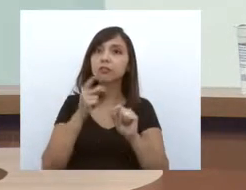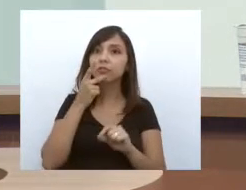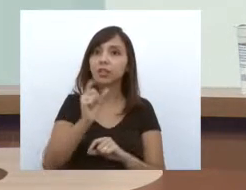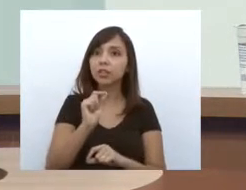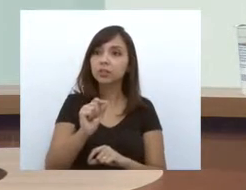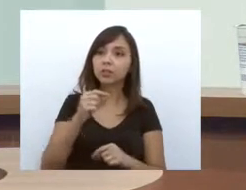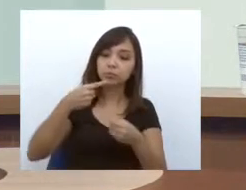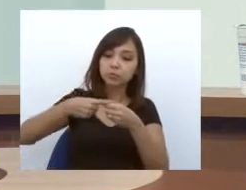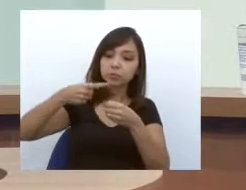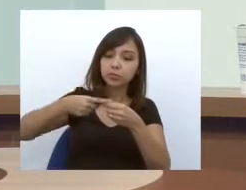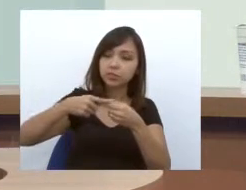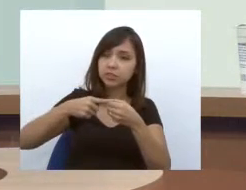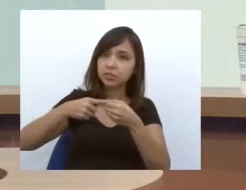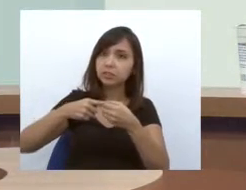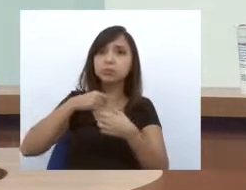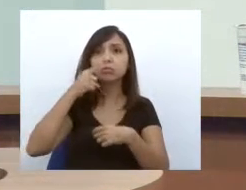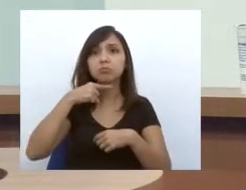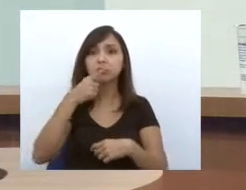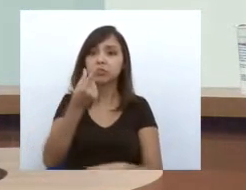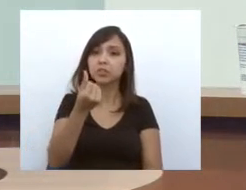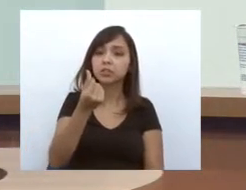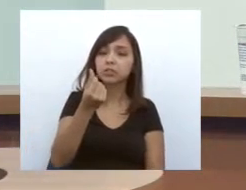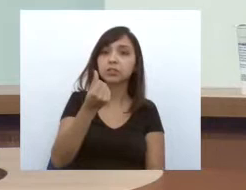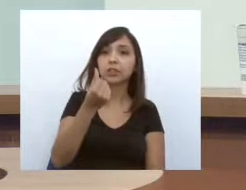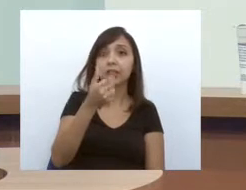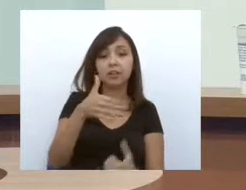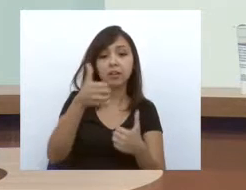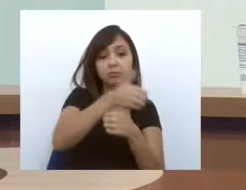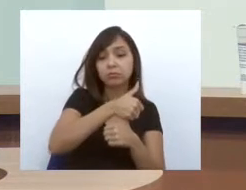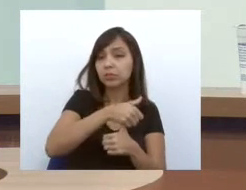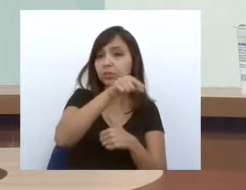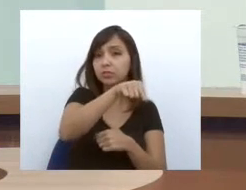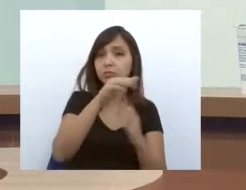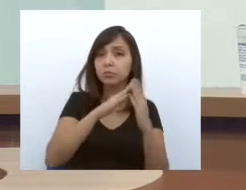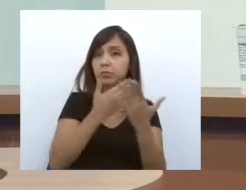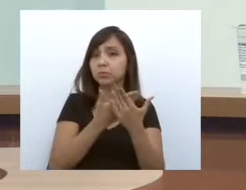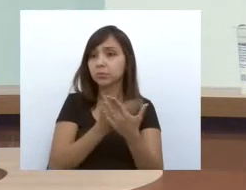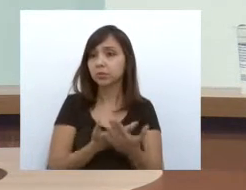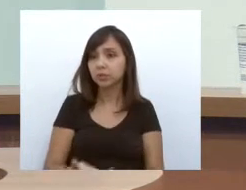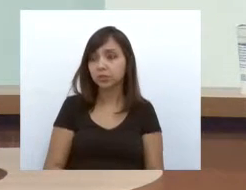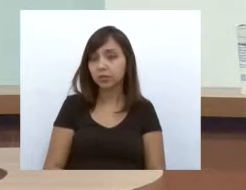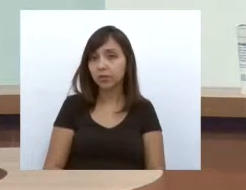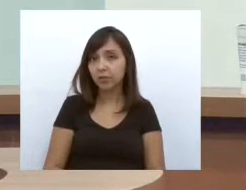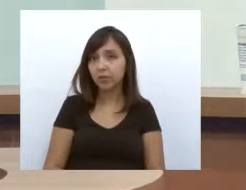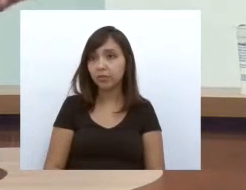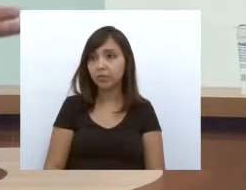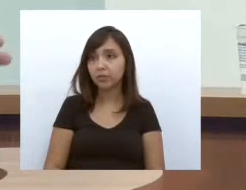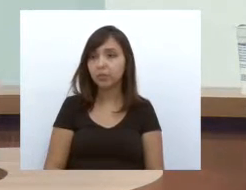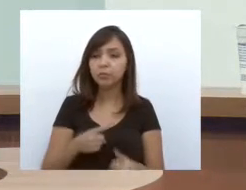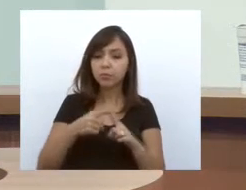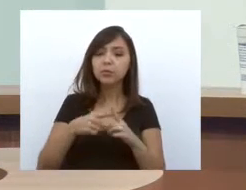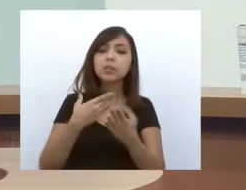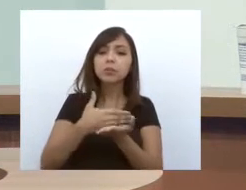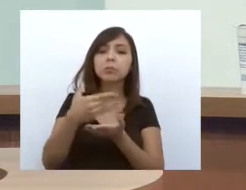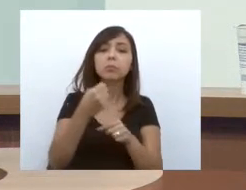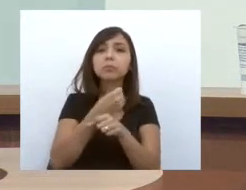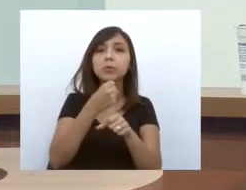o município não tem dinheiro para assumir essas escolas. Por que que começaram a